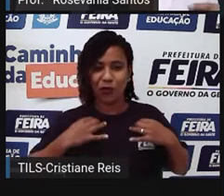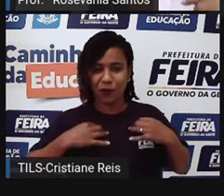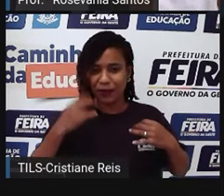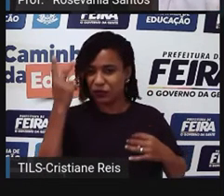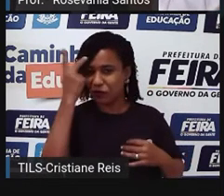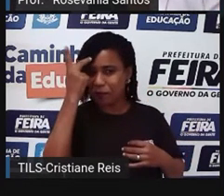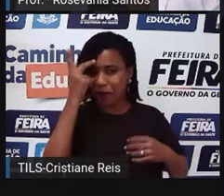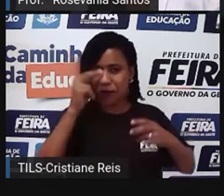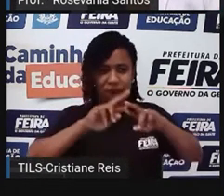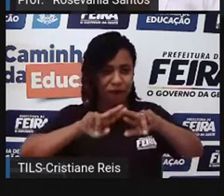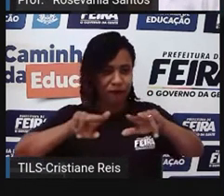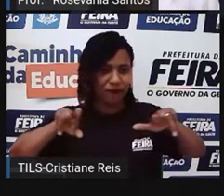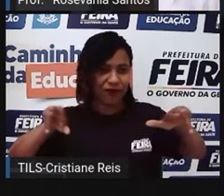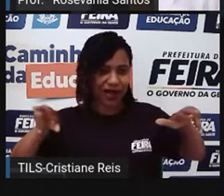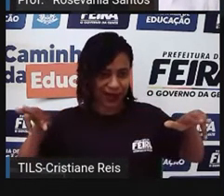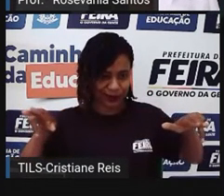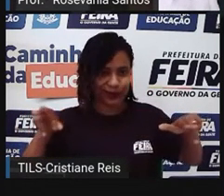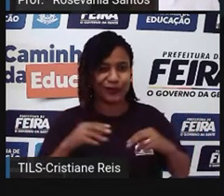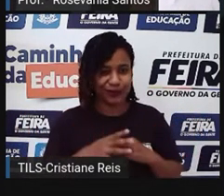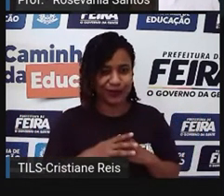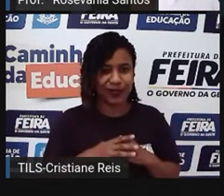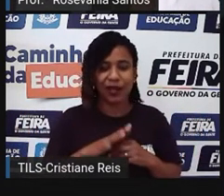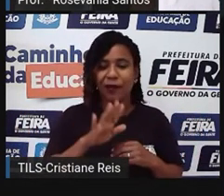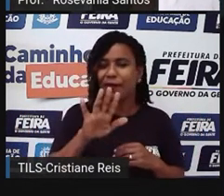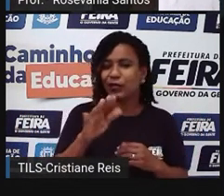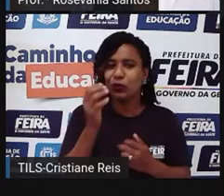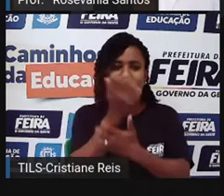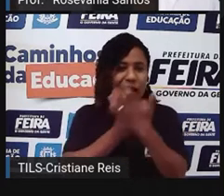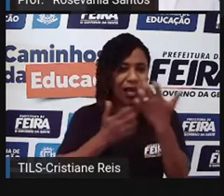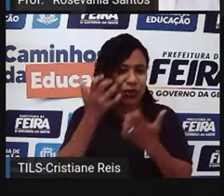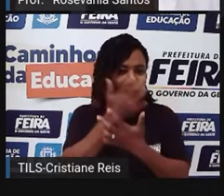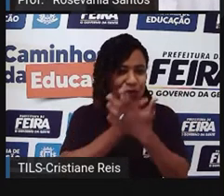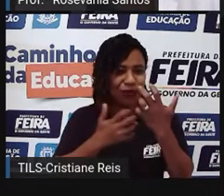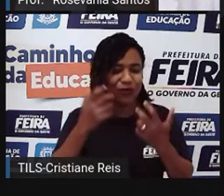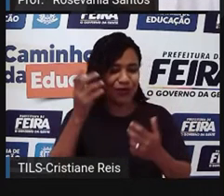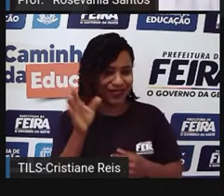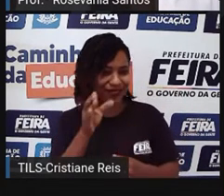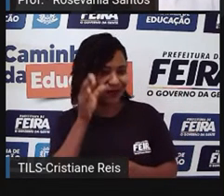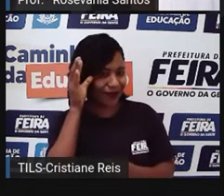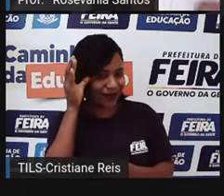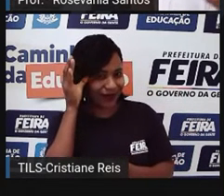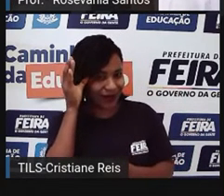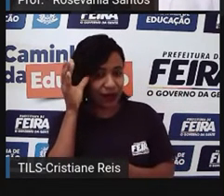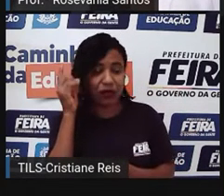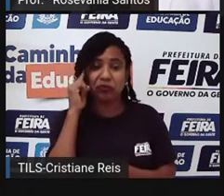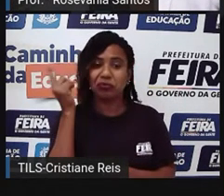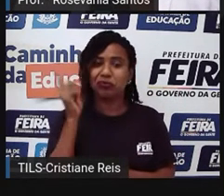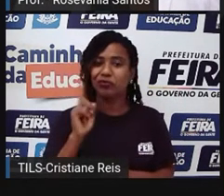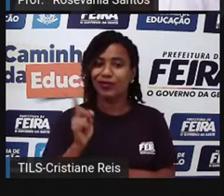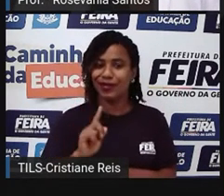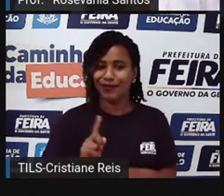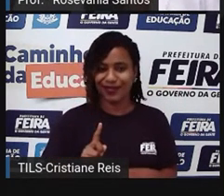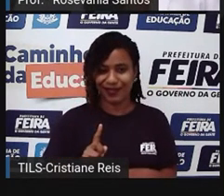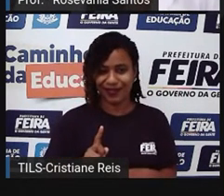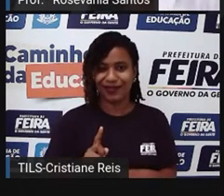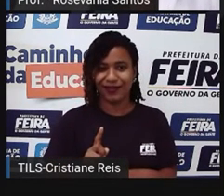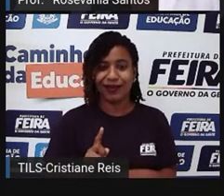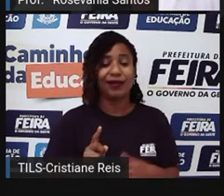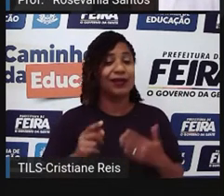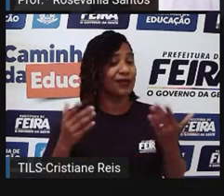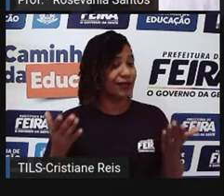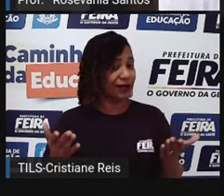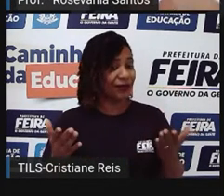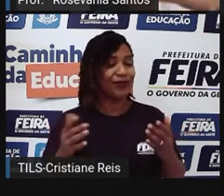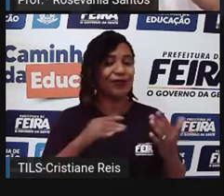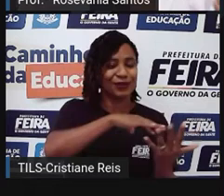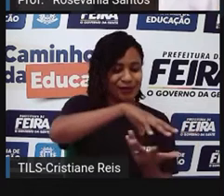coisa assim, da gente saber um cantor de lá da Coreia, de você saber alguma coisa sobre a cultura da Coreia, isso, gente, são benefícios do mundo